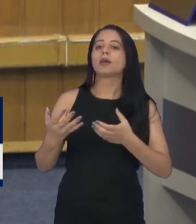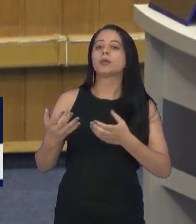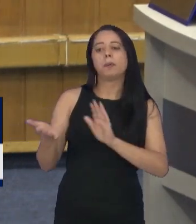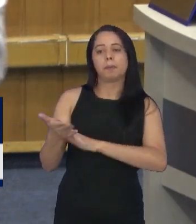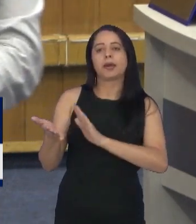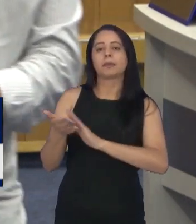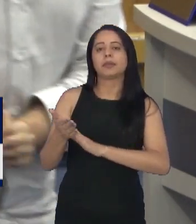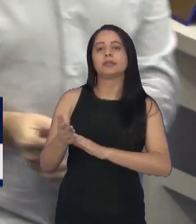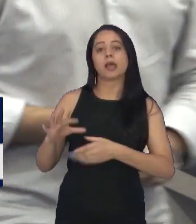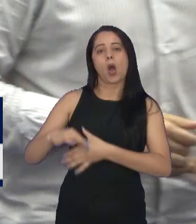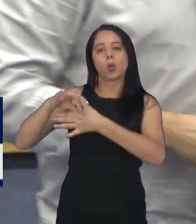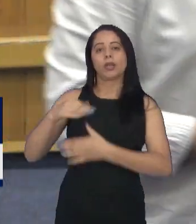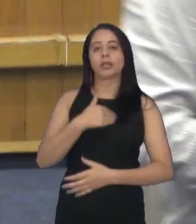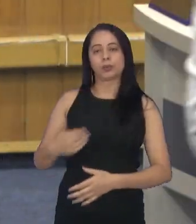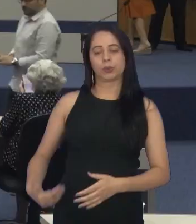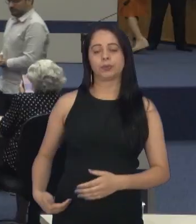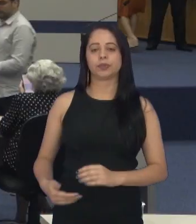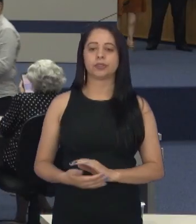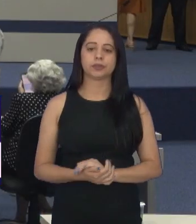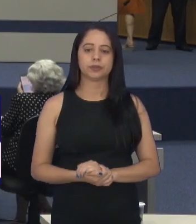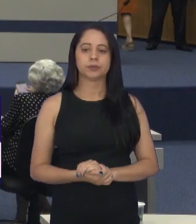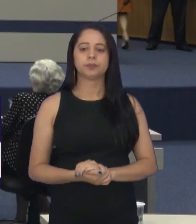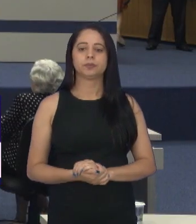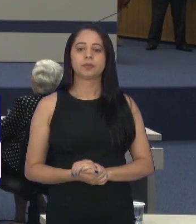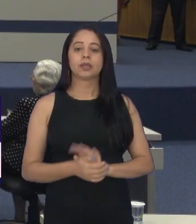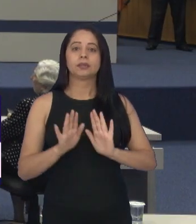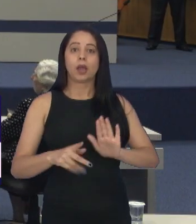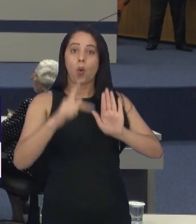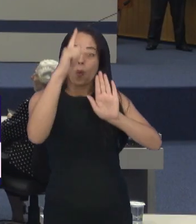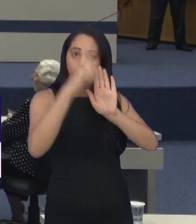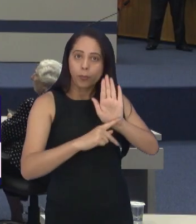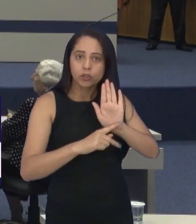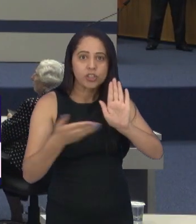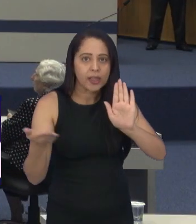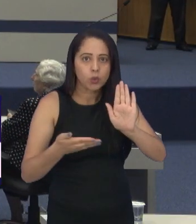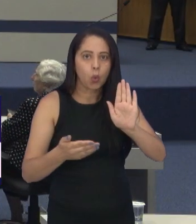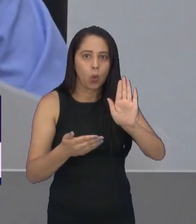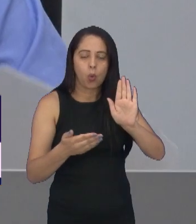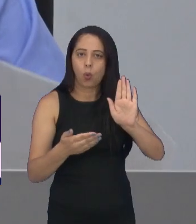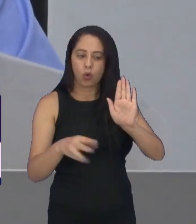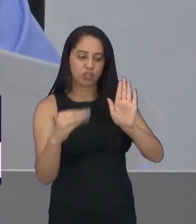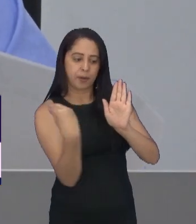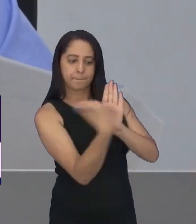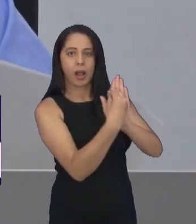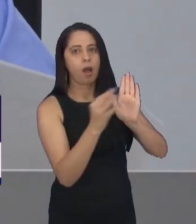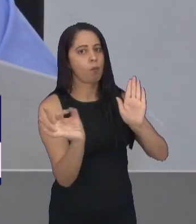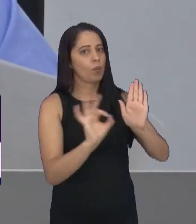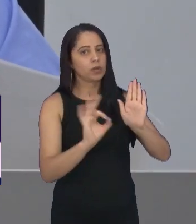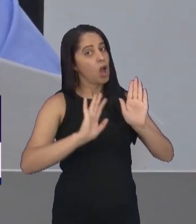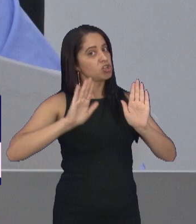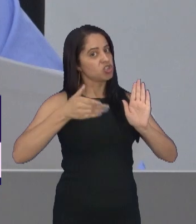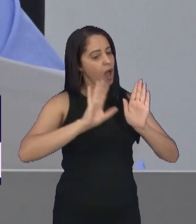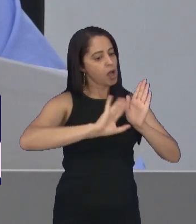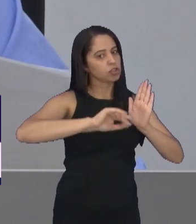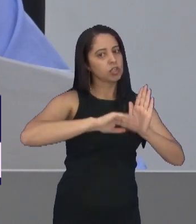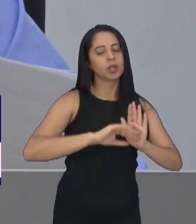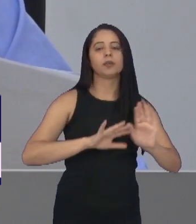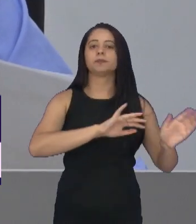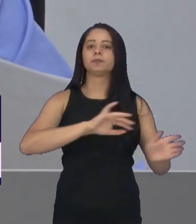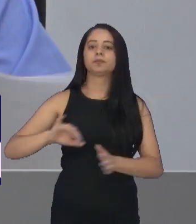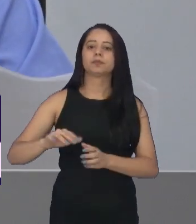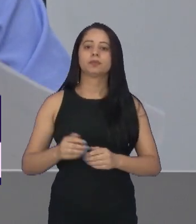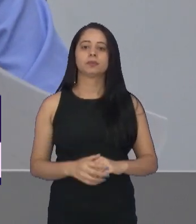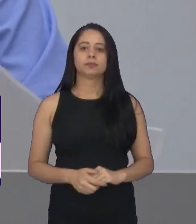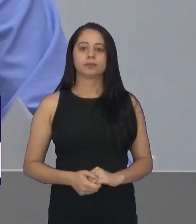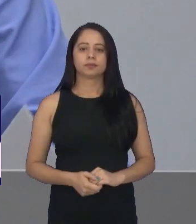adiamento. Obrigado, vereador. É que o projeto hoje não está em pauta, o projeto foi adiado em votação.